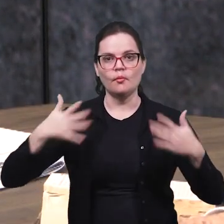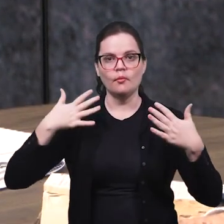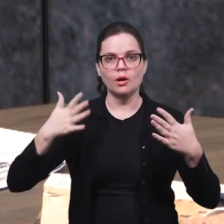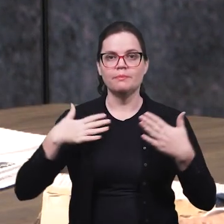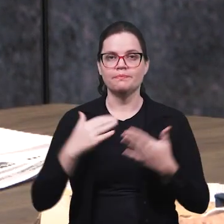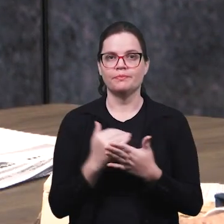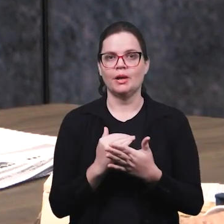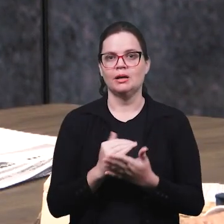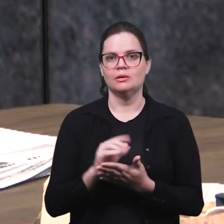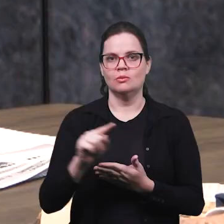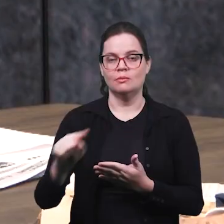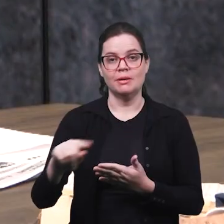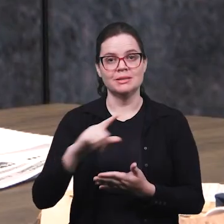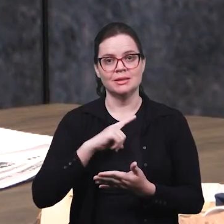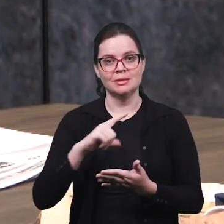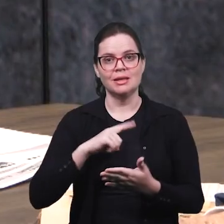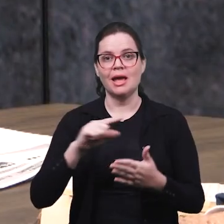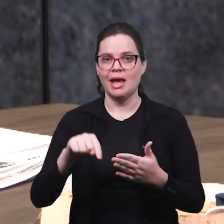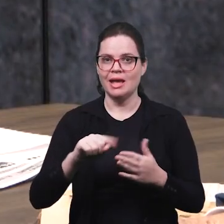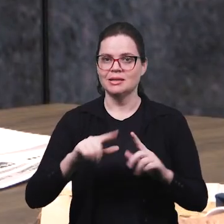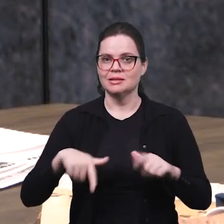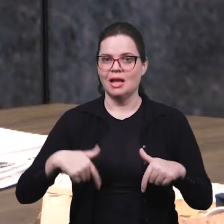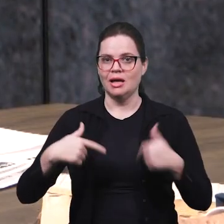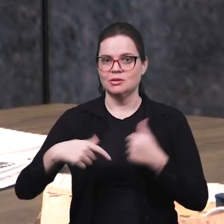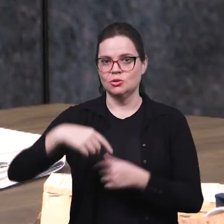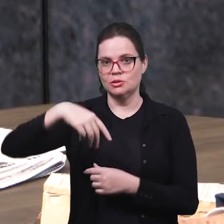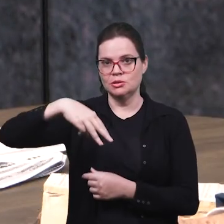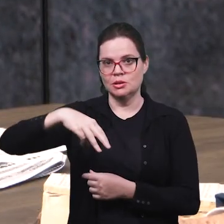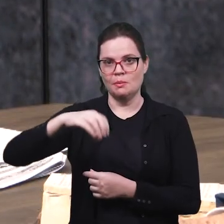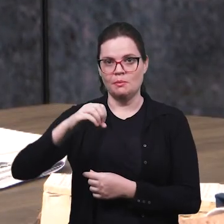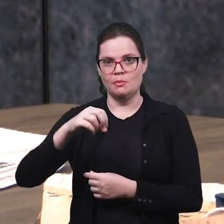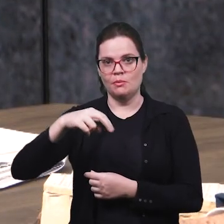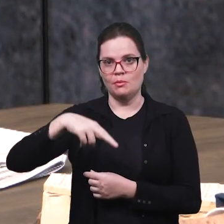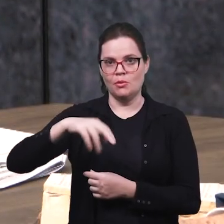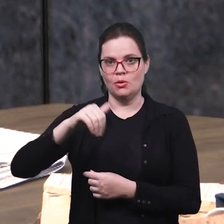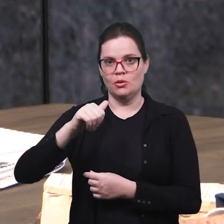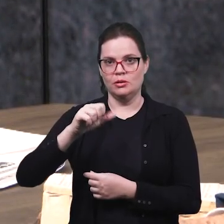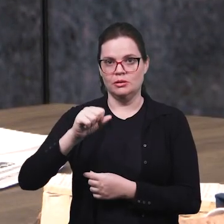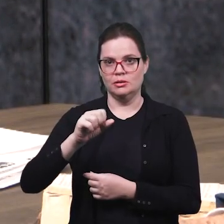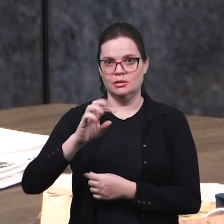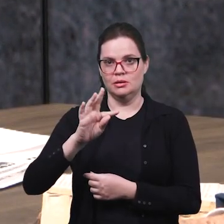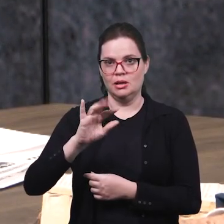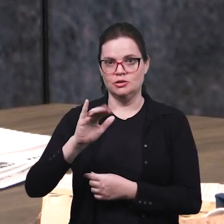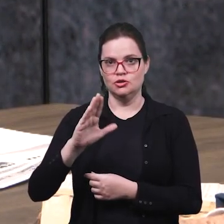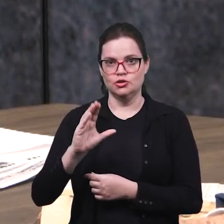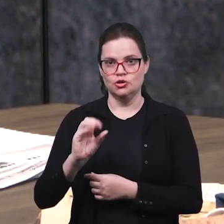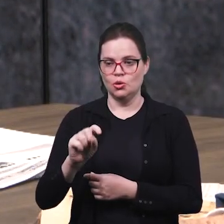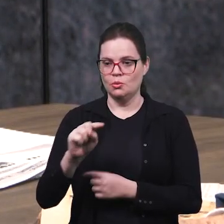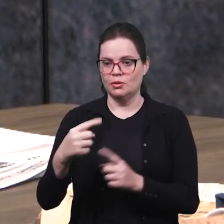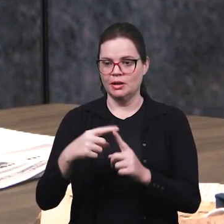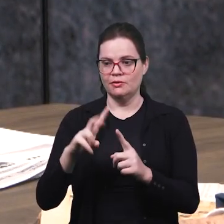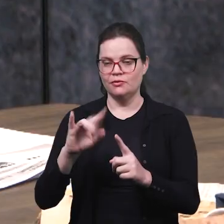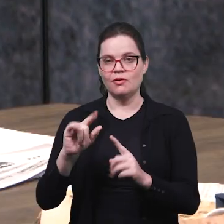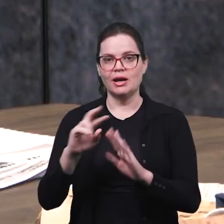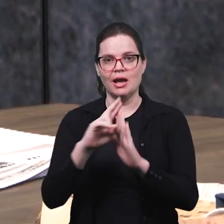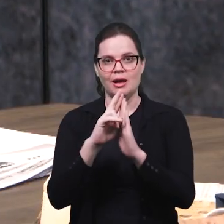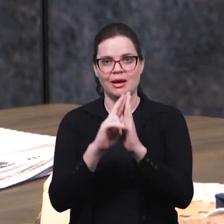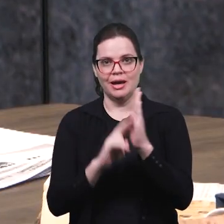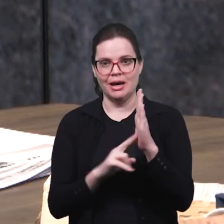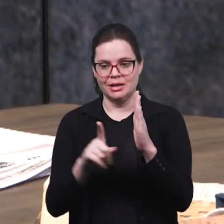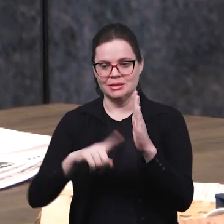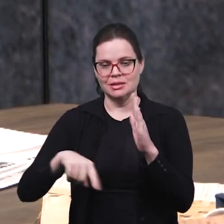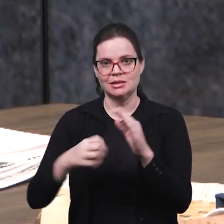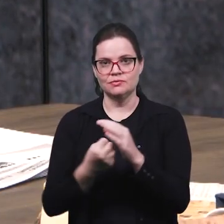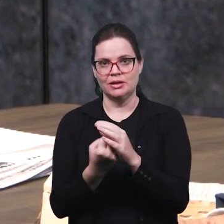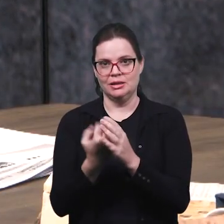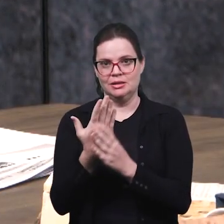movimento monástico. Esses grupos que se retiram vão constituir ordens que vão seguir determinadas